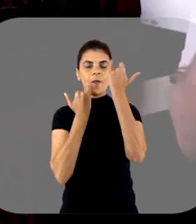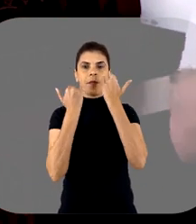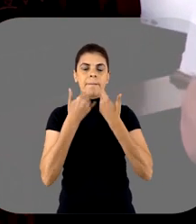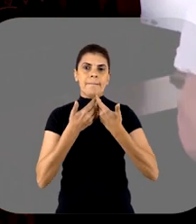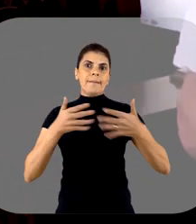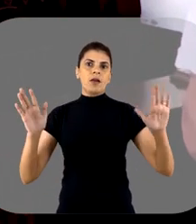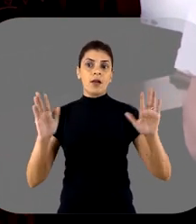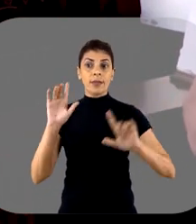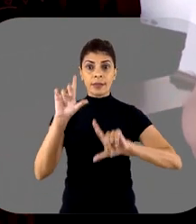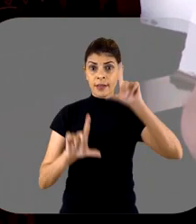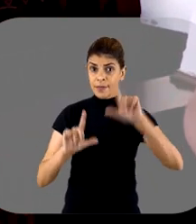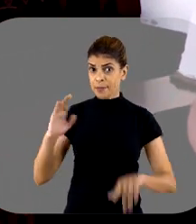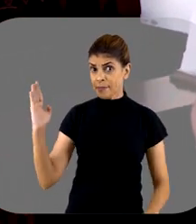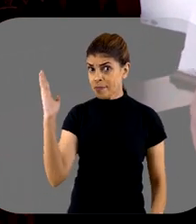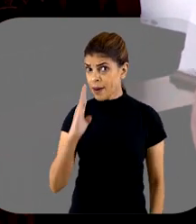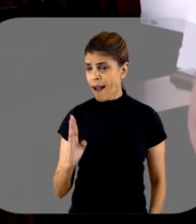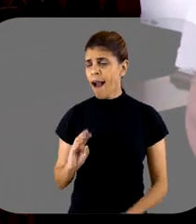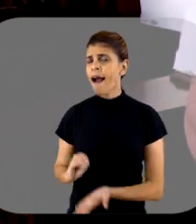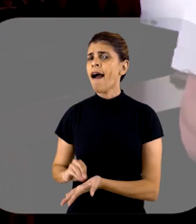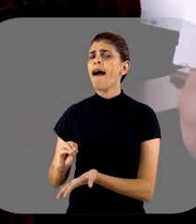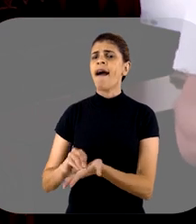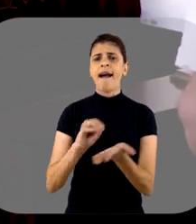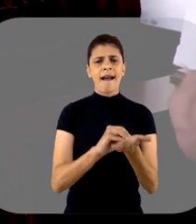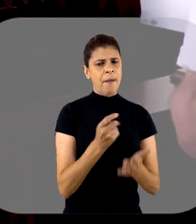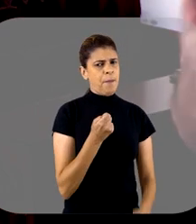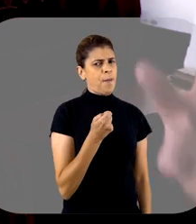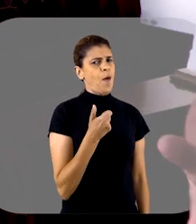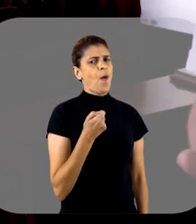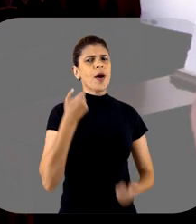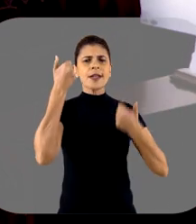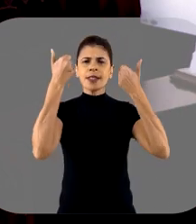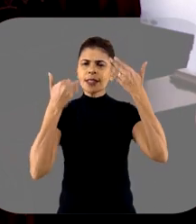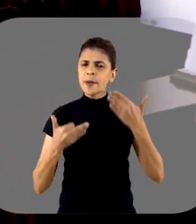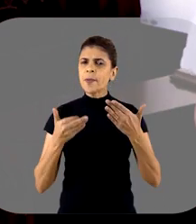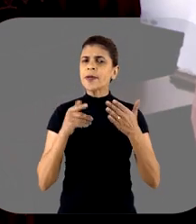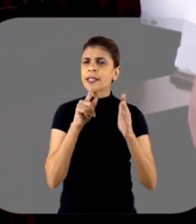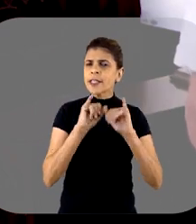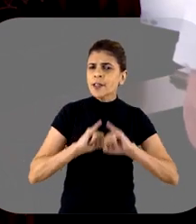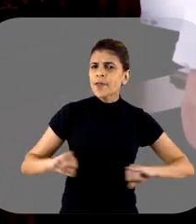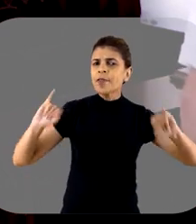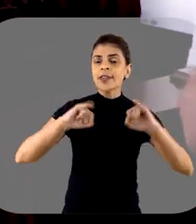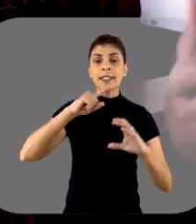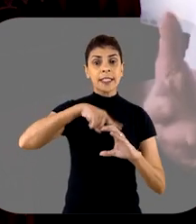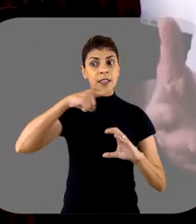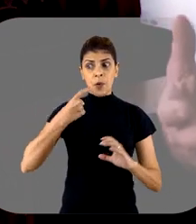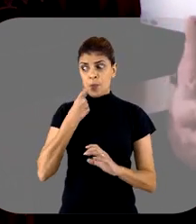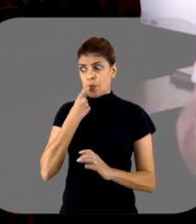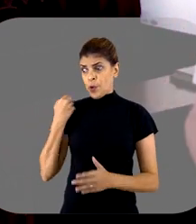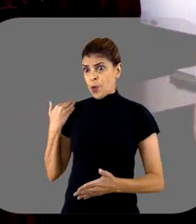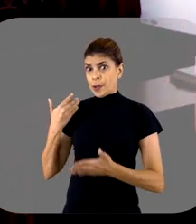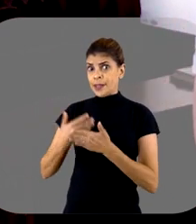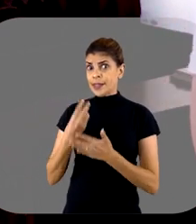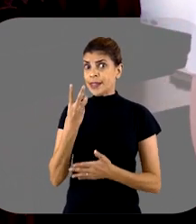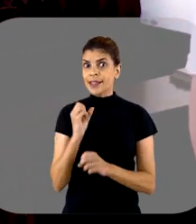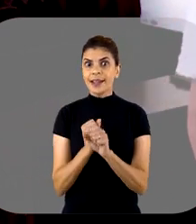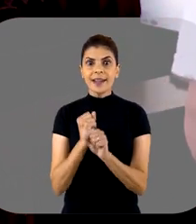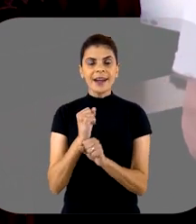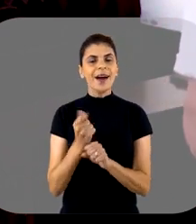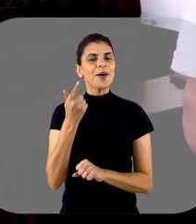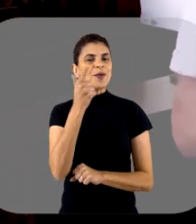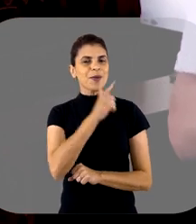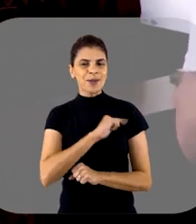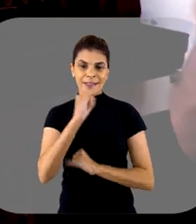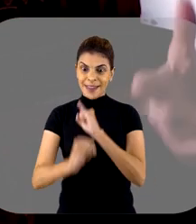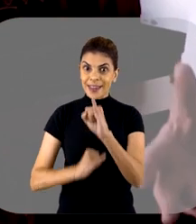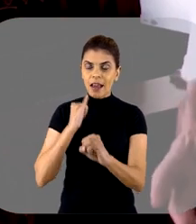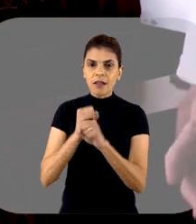maior, embora a TV brasileira ainda faça muito pouca divulgação científica de qualidade. E mais recentemente, nos últimos 30 anos,